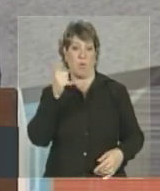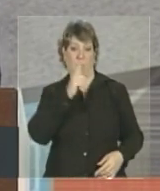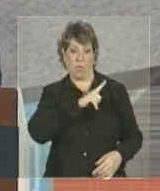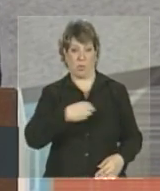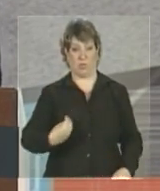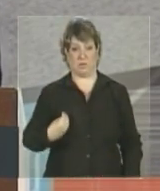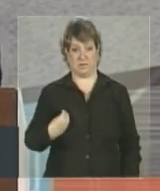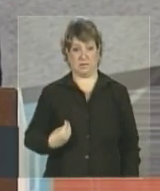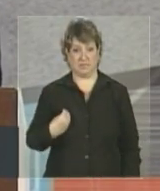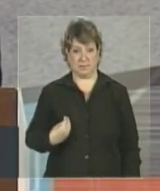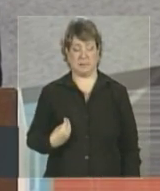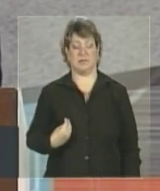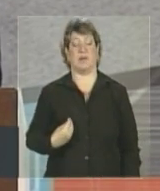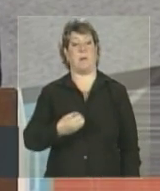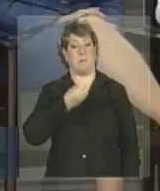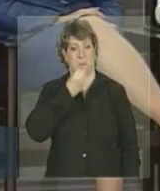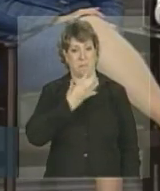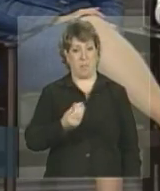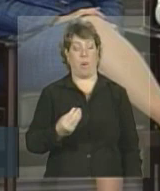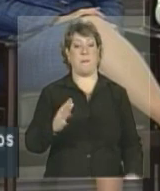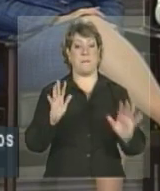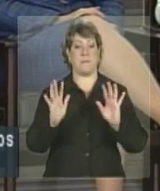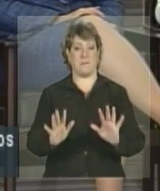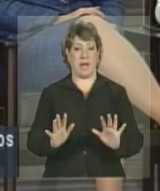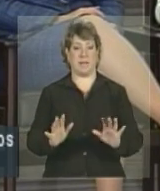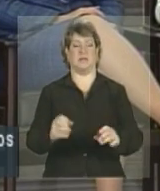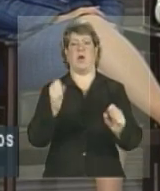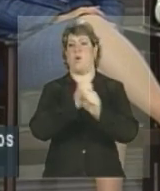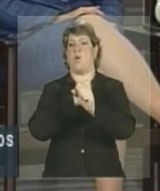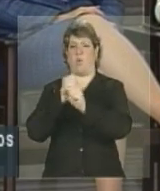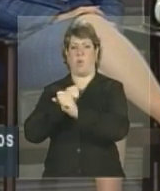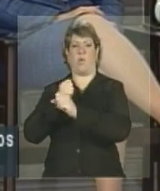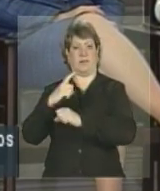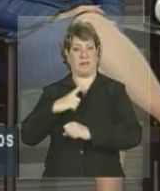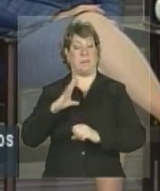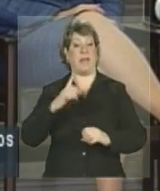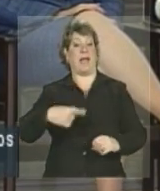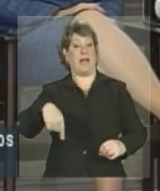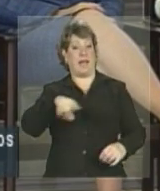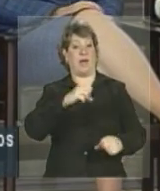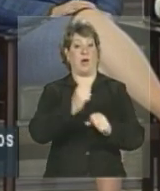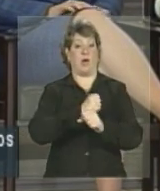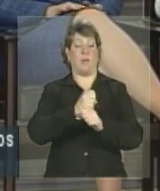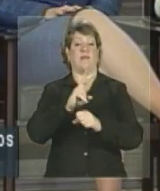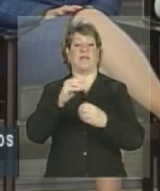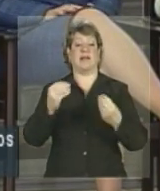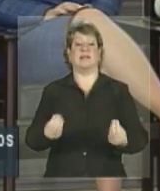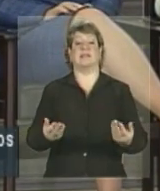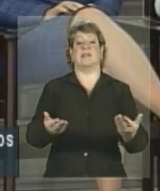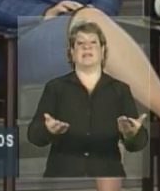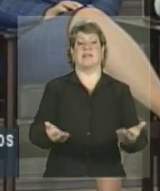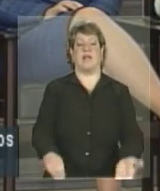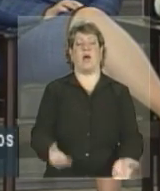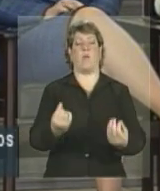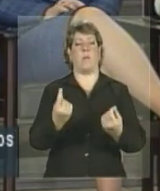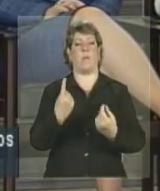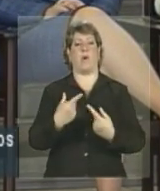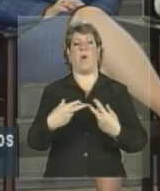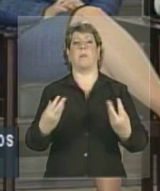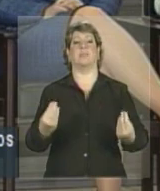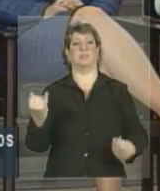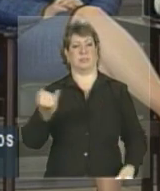muito bom. Mas, além do novo traço urbanístico, essas obras vão deixar um legado muito